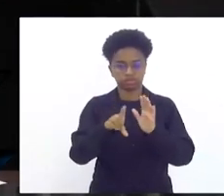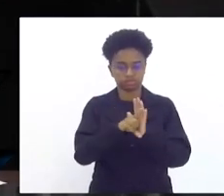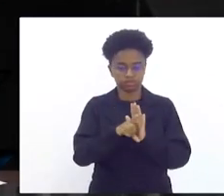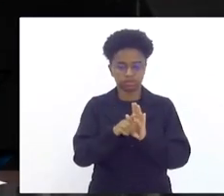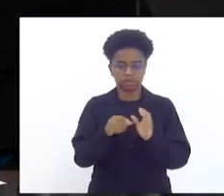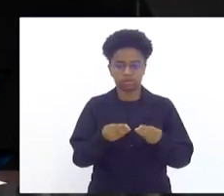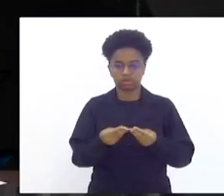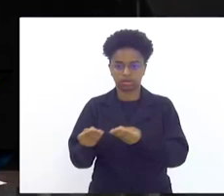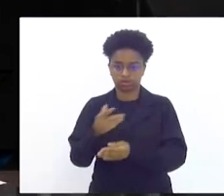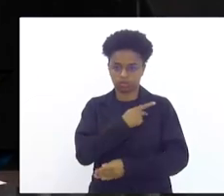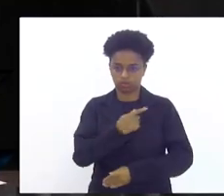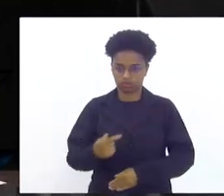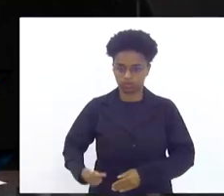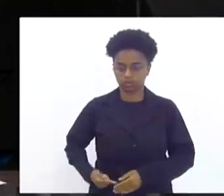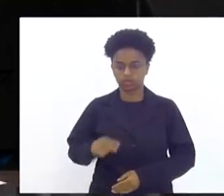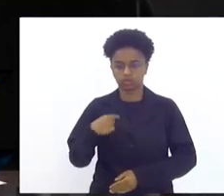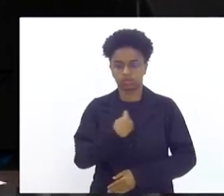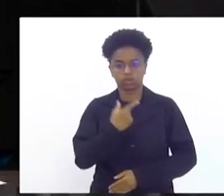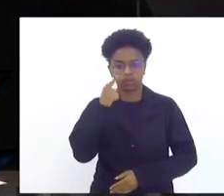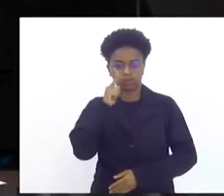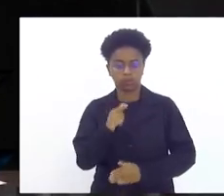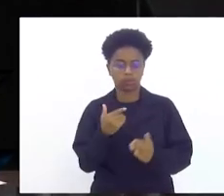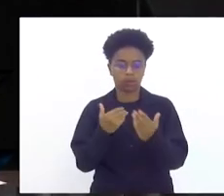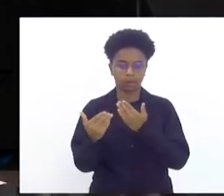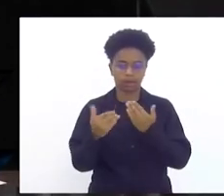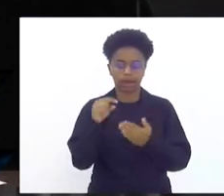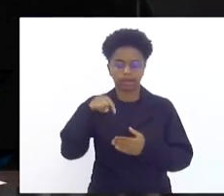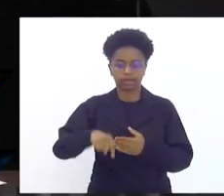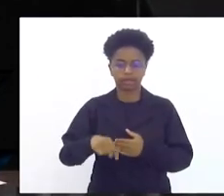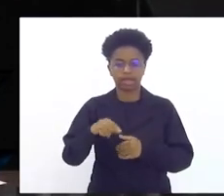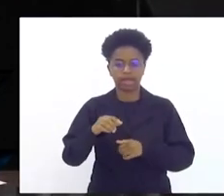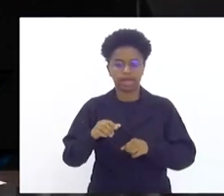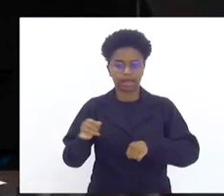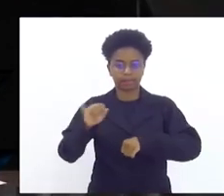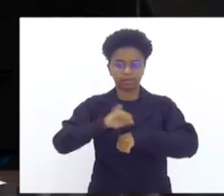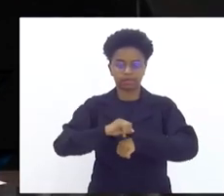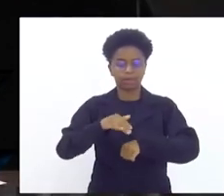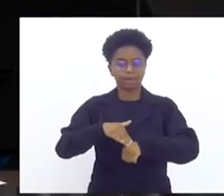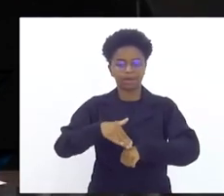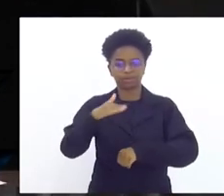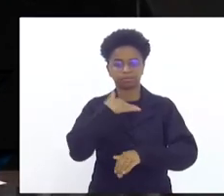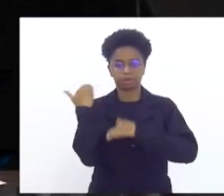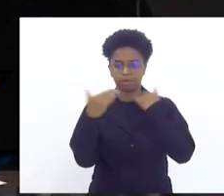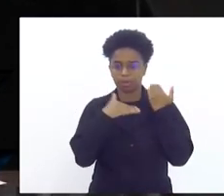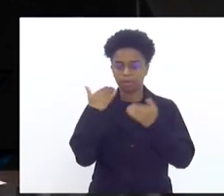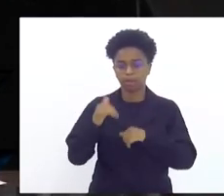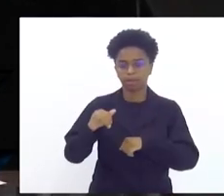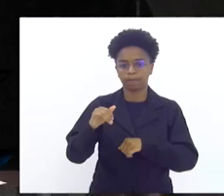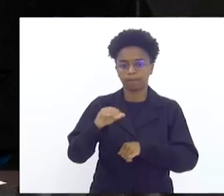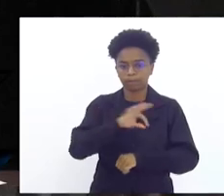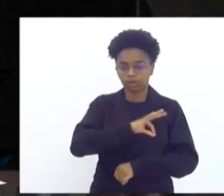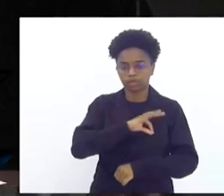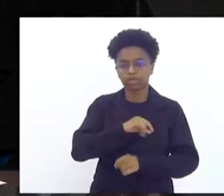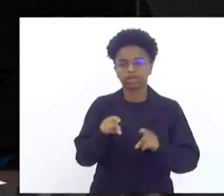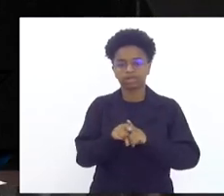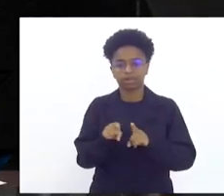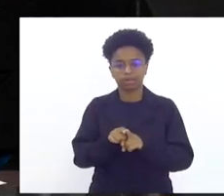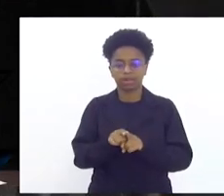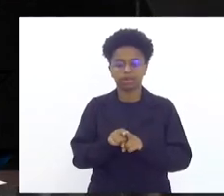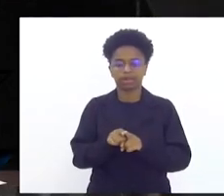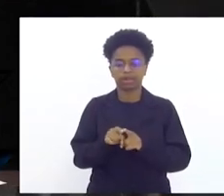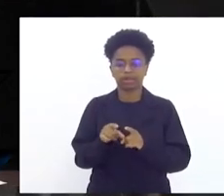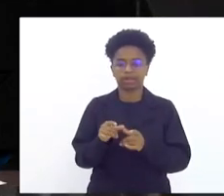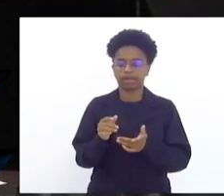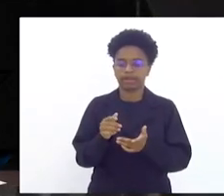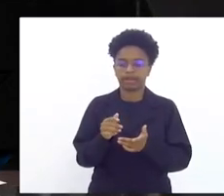ao Governador para que a gente possa que parar aqui a capital que mais mata policial é que tem uma indenização irrisória para